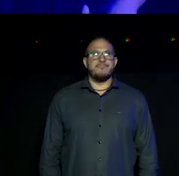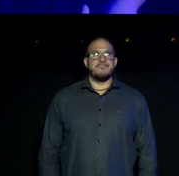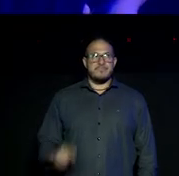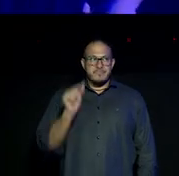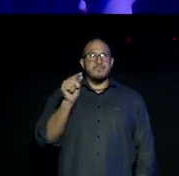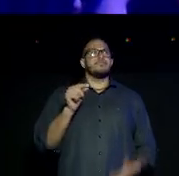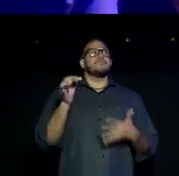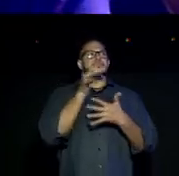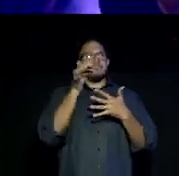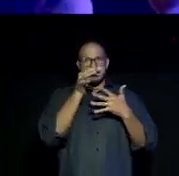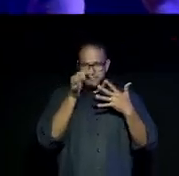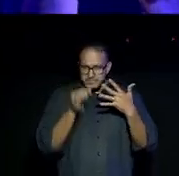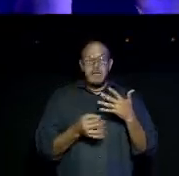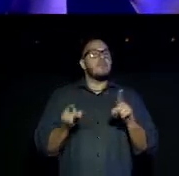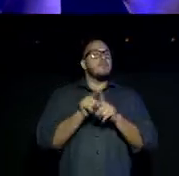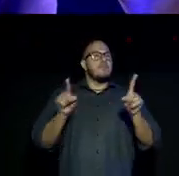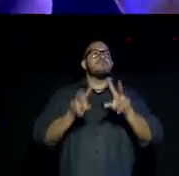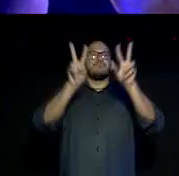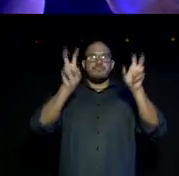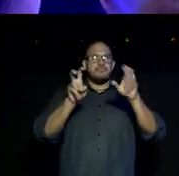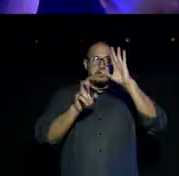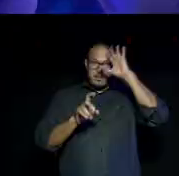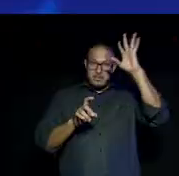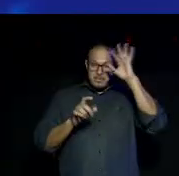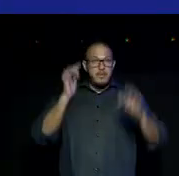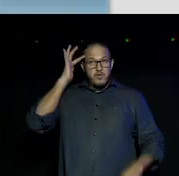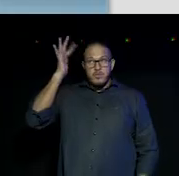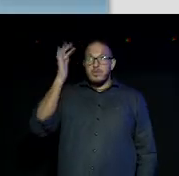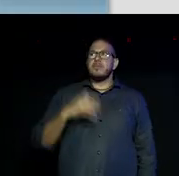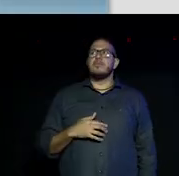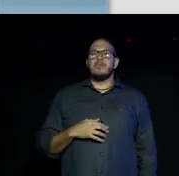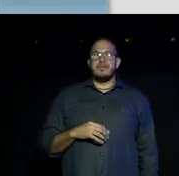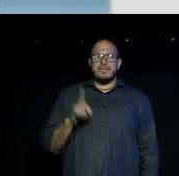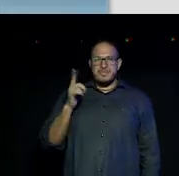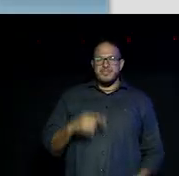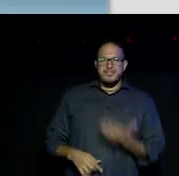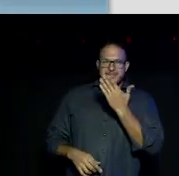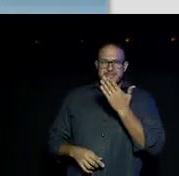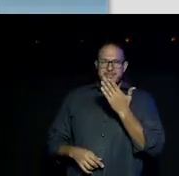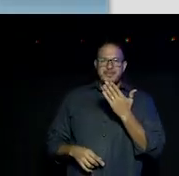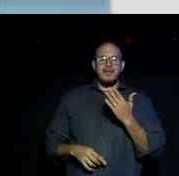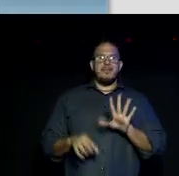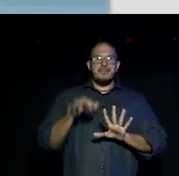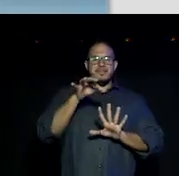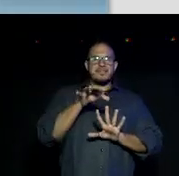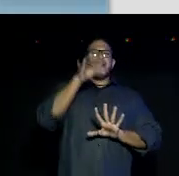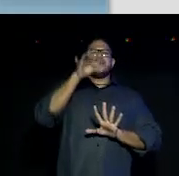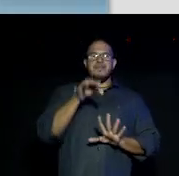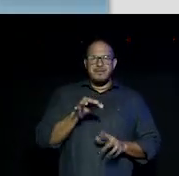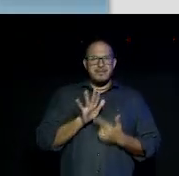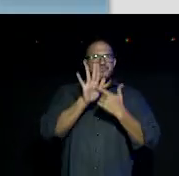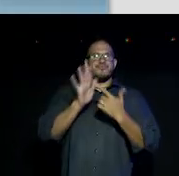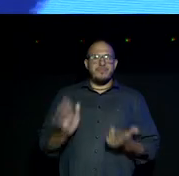Esse é um outro elemento fundamental dentro da filosofia. O que mais? Destaque-se. Isso me mata, gente.